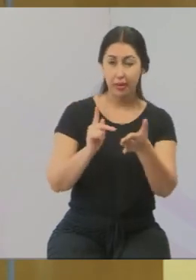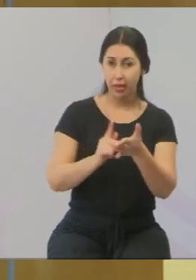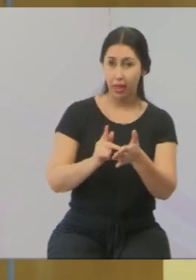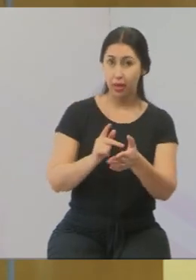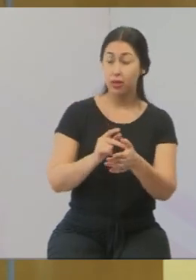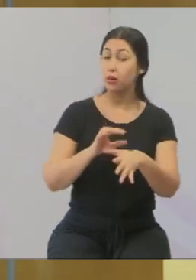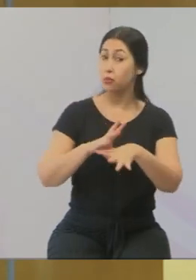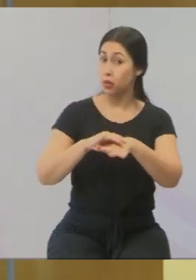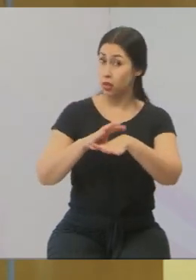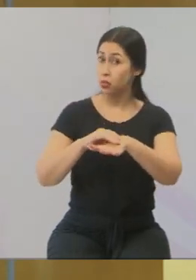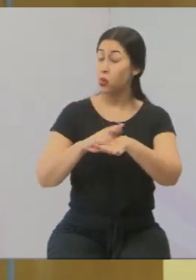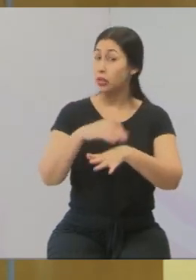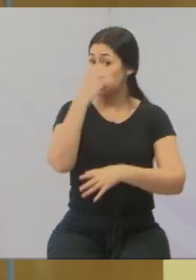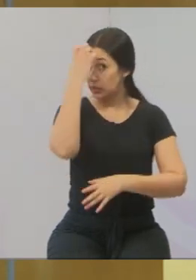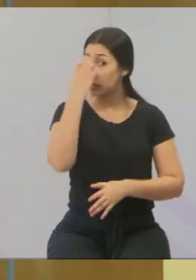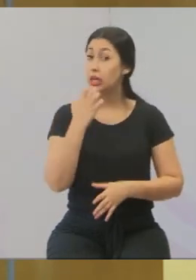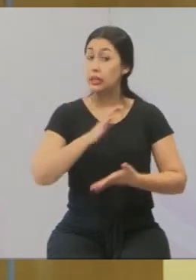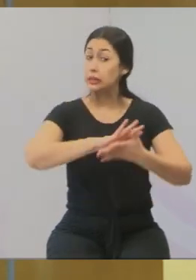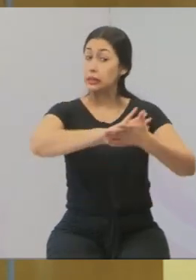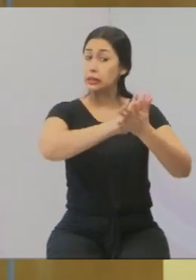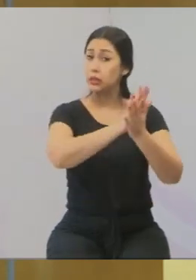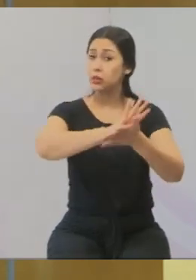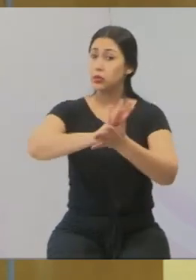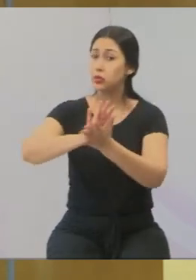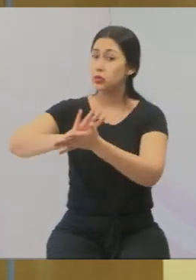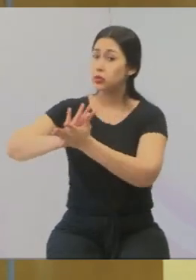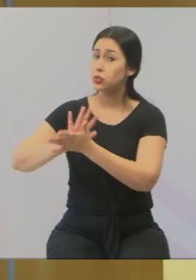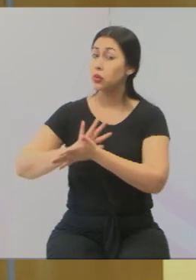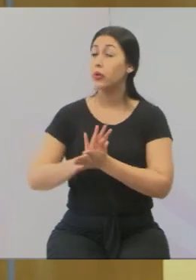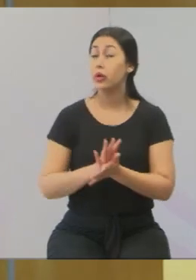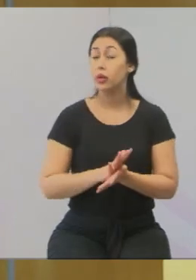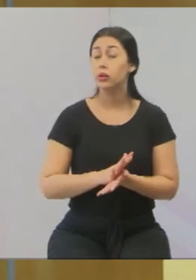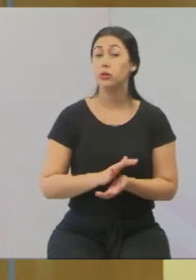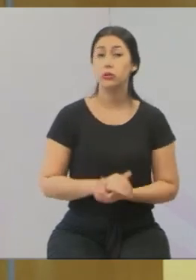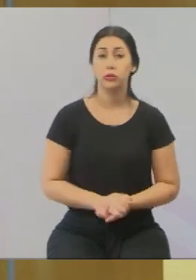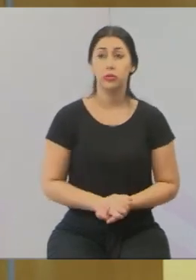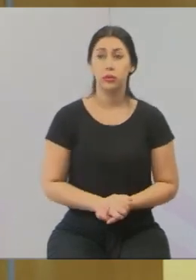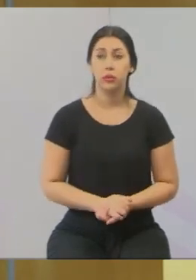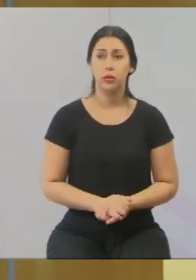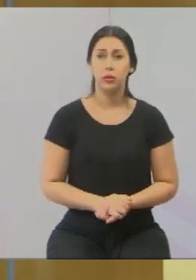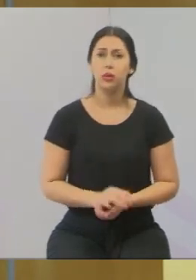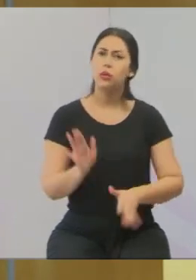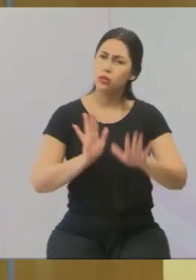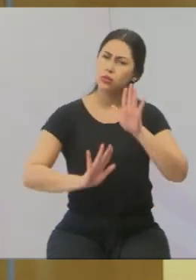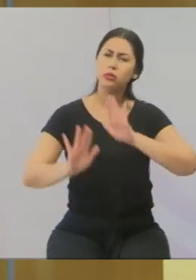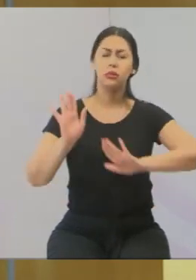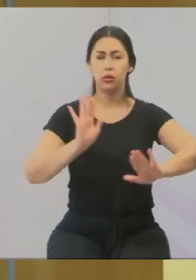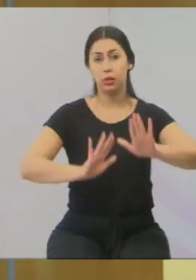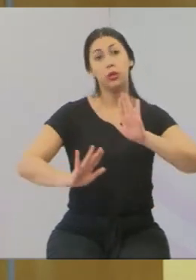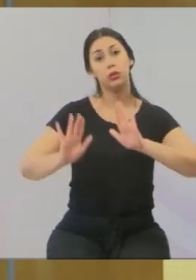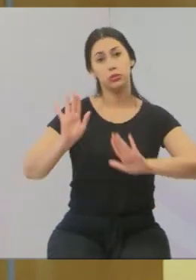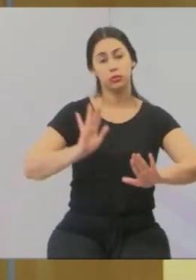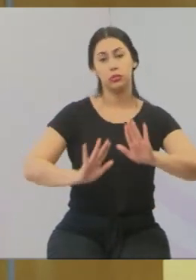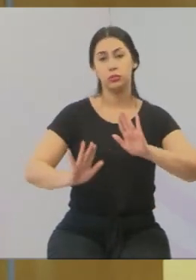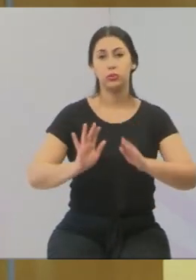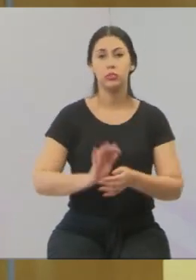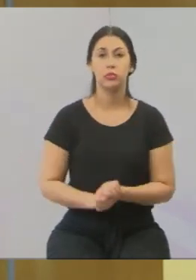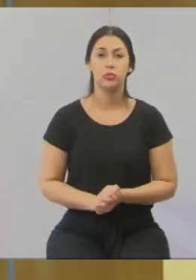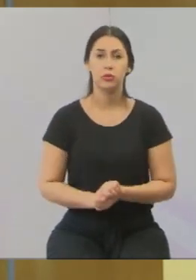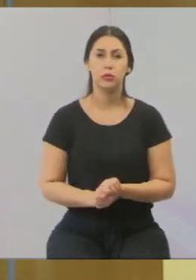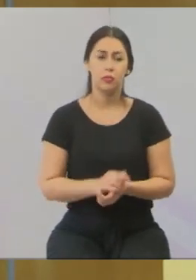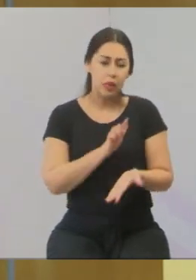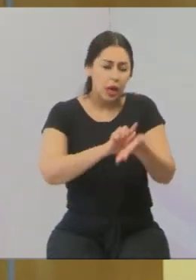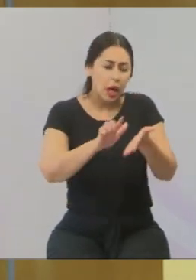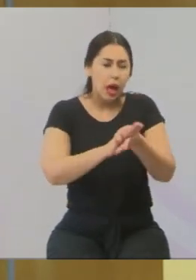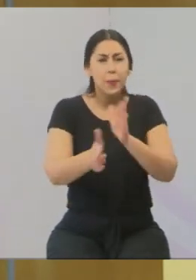doença assim, que está destruindo, né, assim, a vida de muitas pessoas, gente, tomem todos os cuidados, né, se